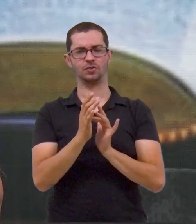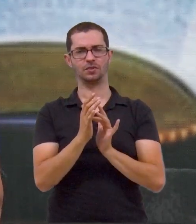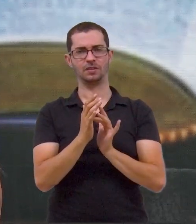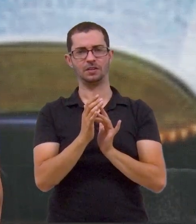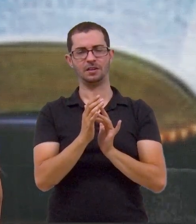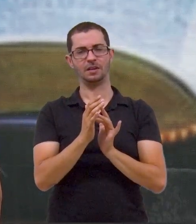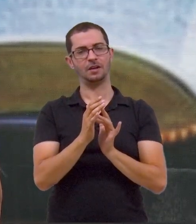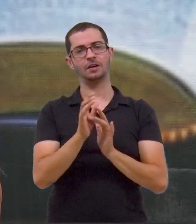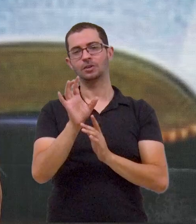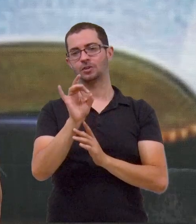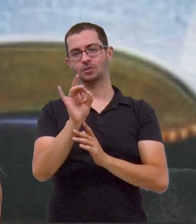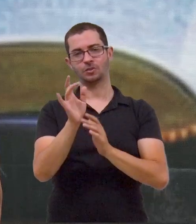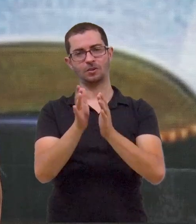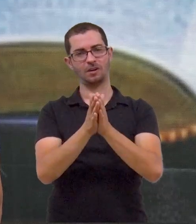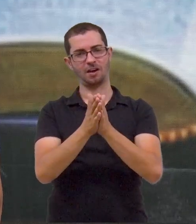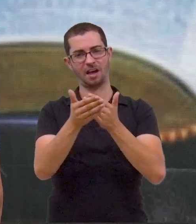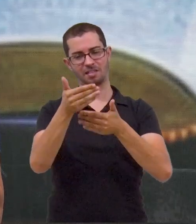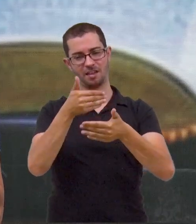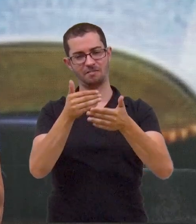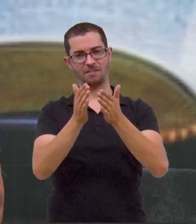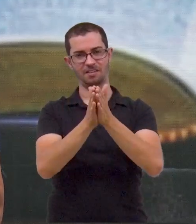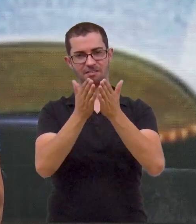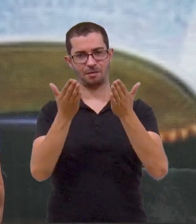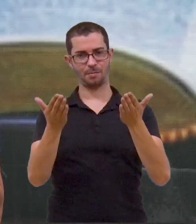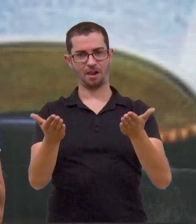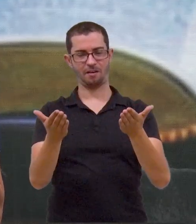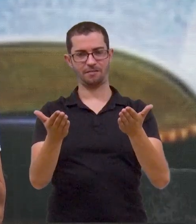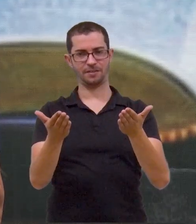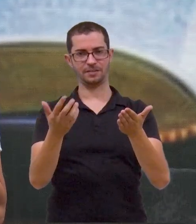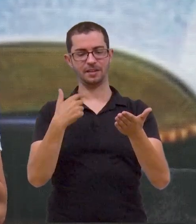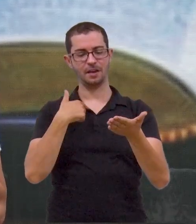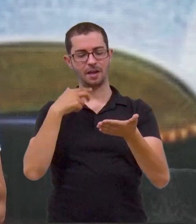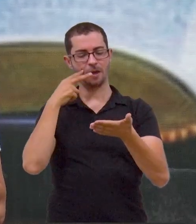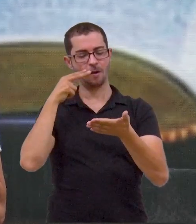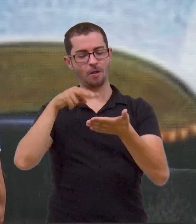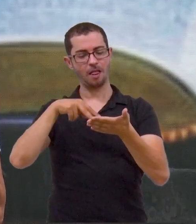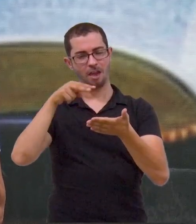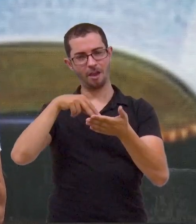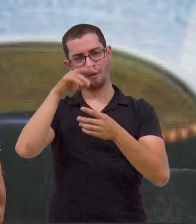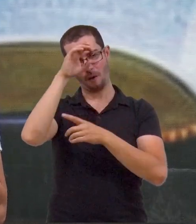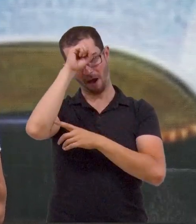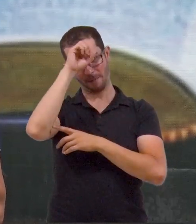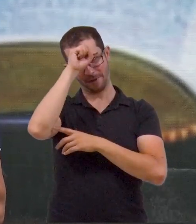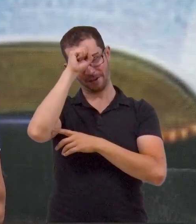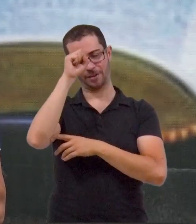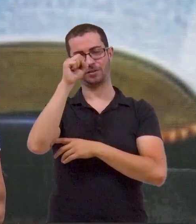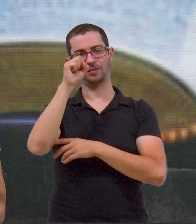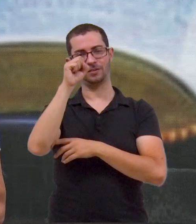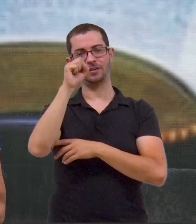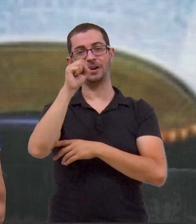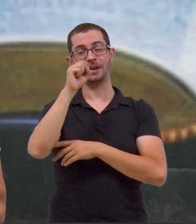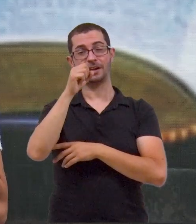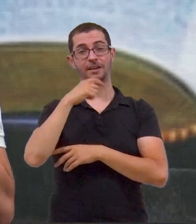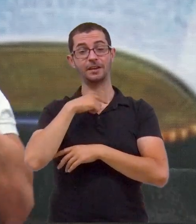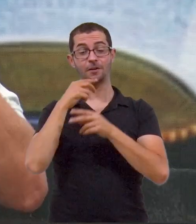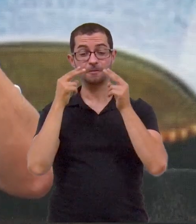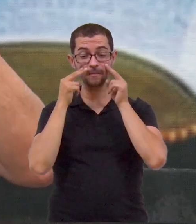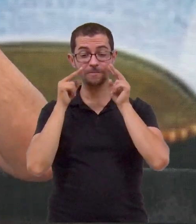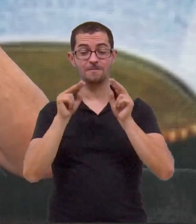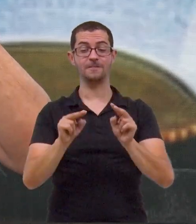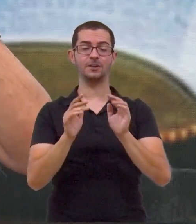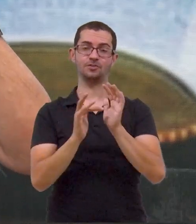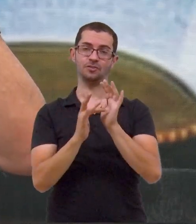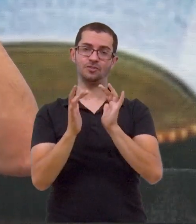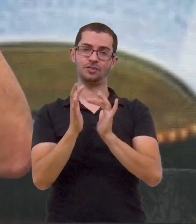pela palavra. Eu ouço a palavra de Deus pela palavra. E eu vejo Jesus pela palavra. É uma